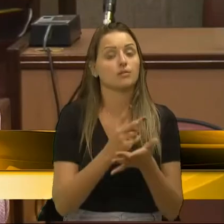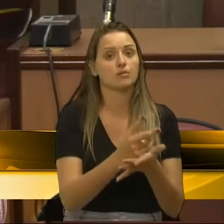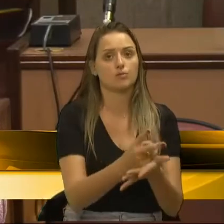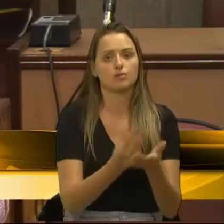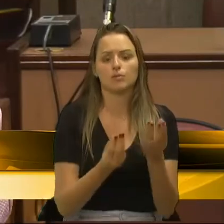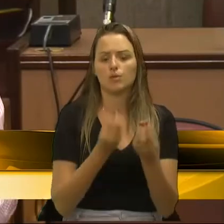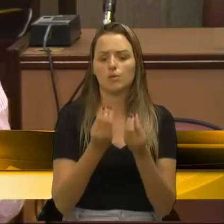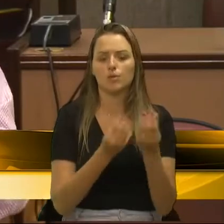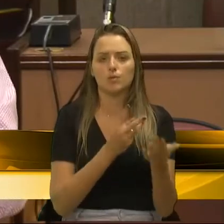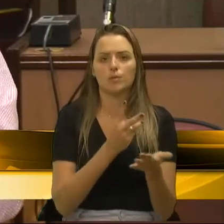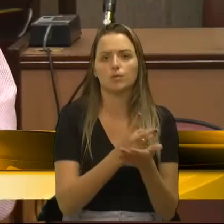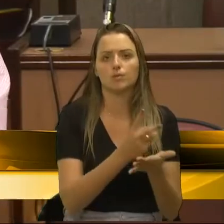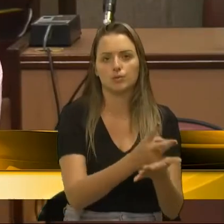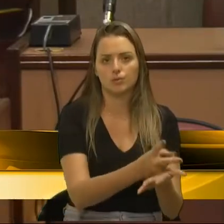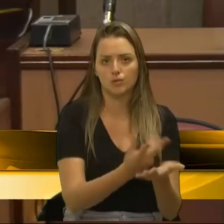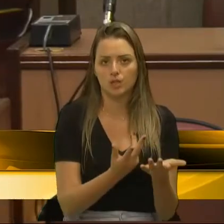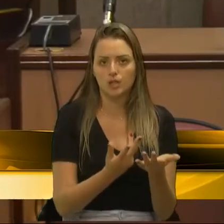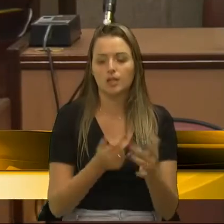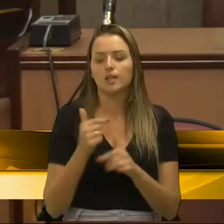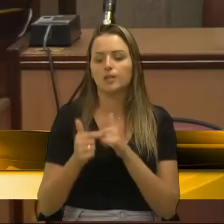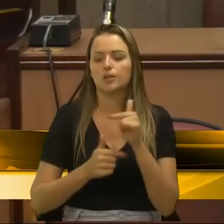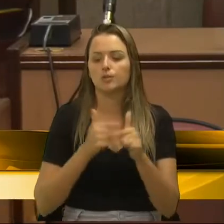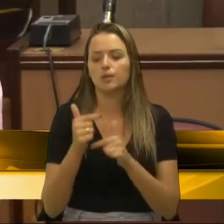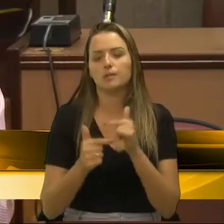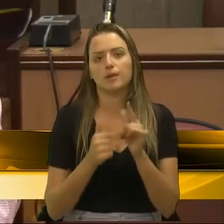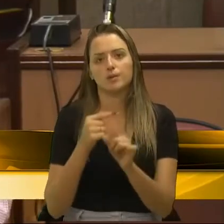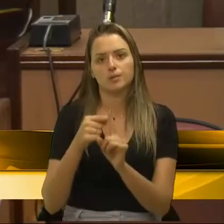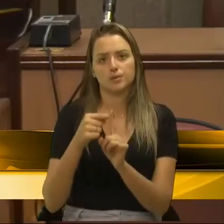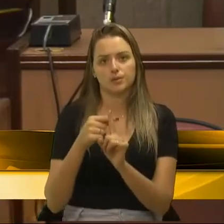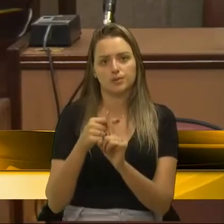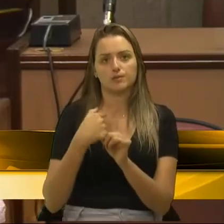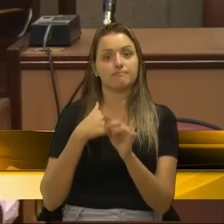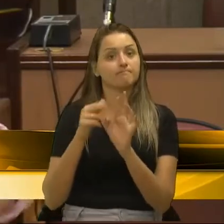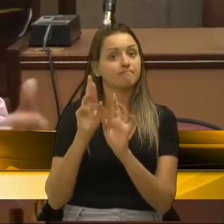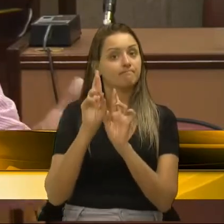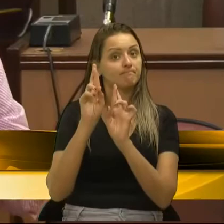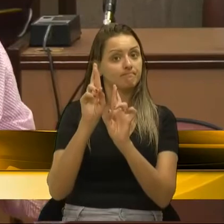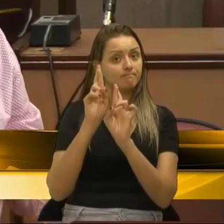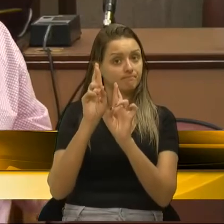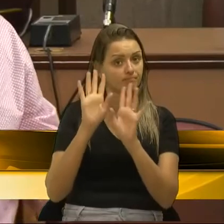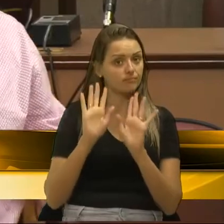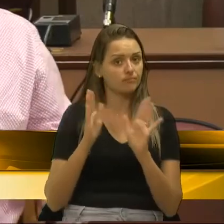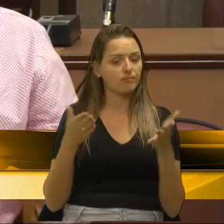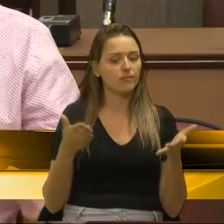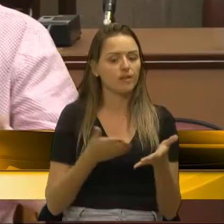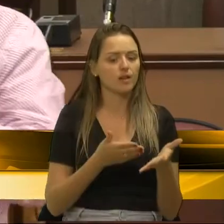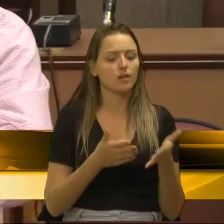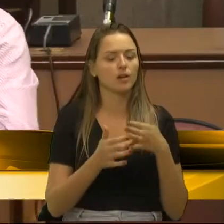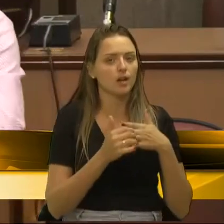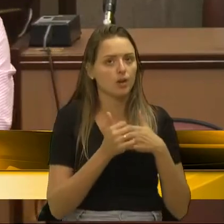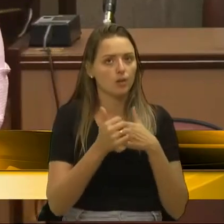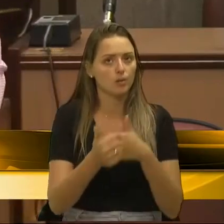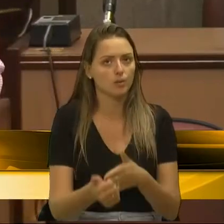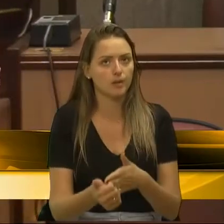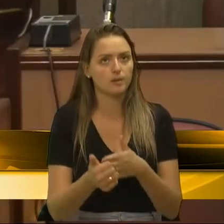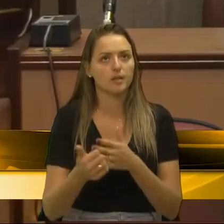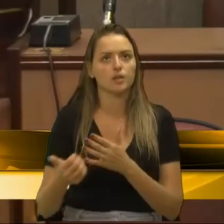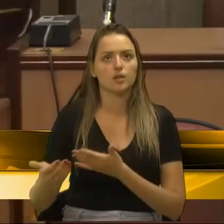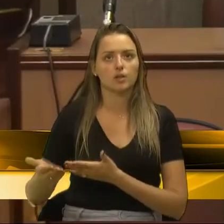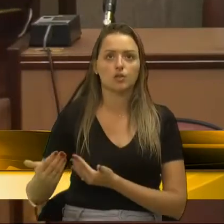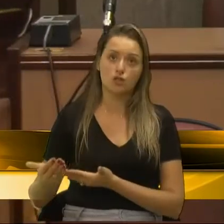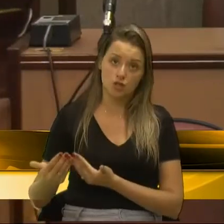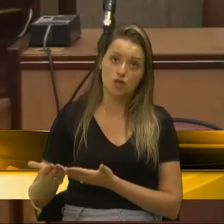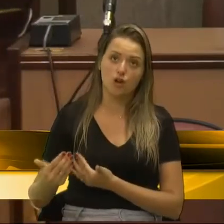a continuidade e o serviço bem feito. Espero que agora, com o acompanhamento desse jovem, digo, é